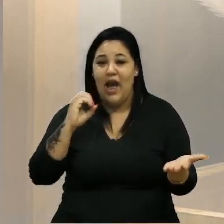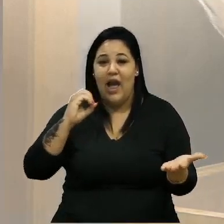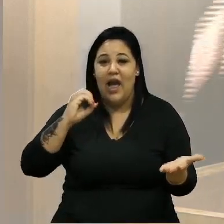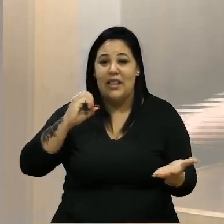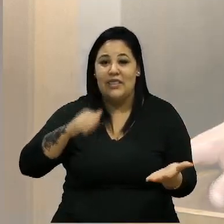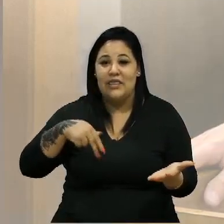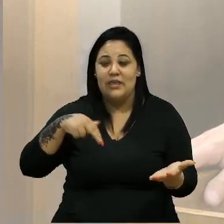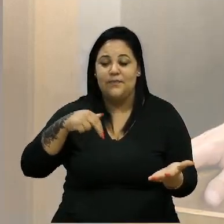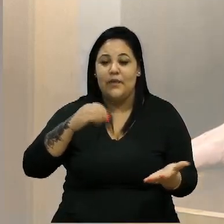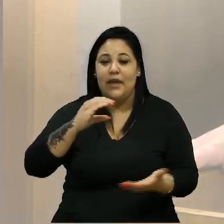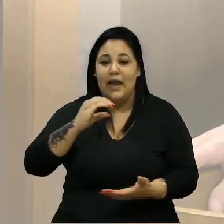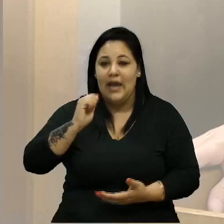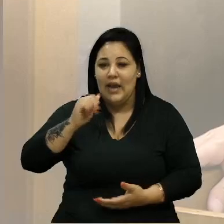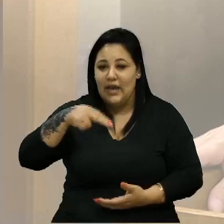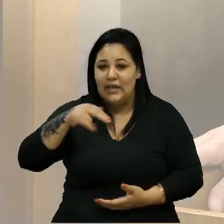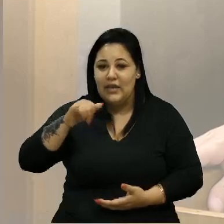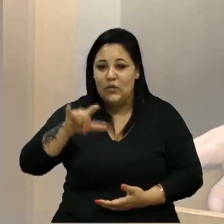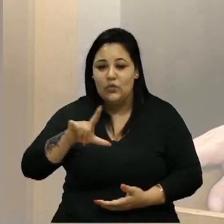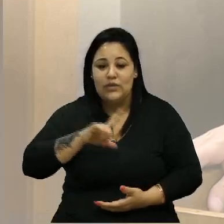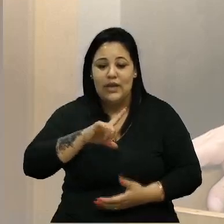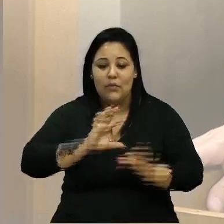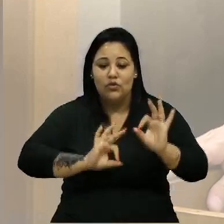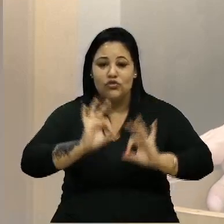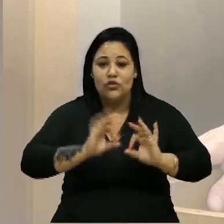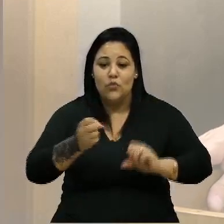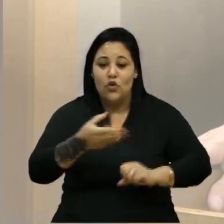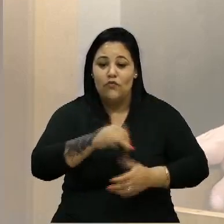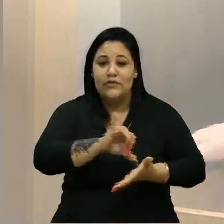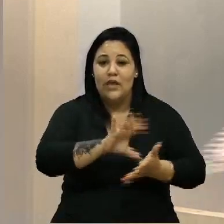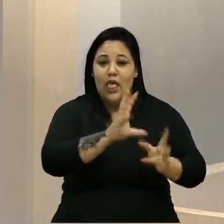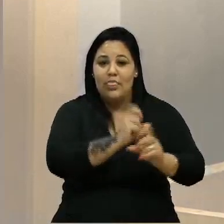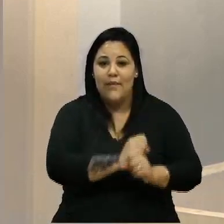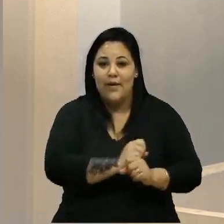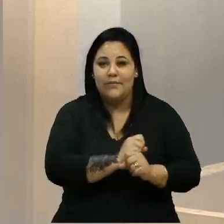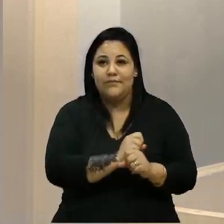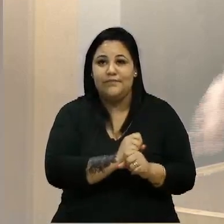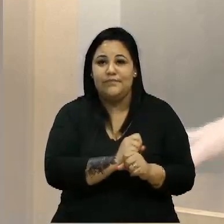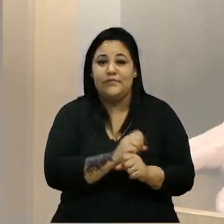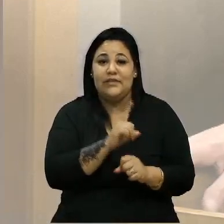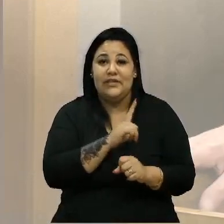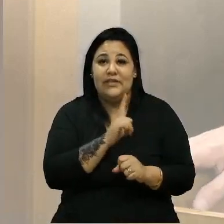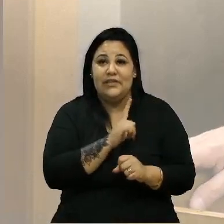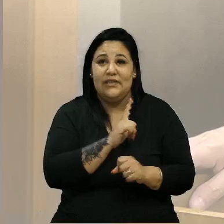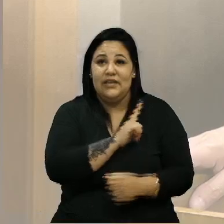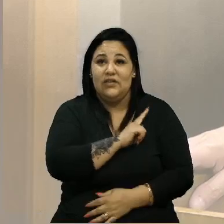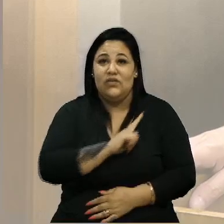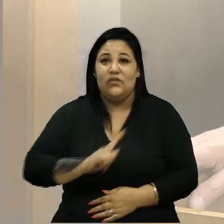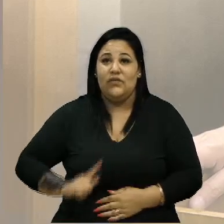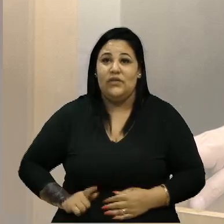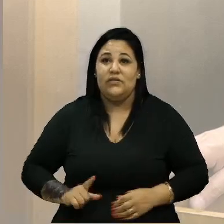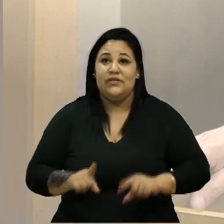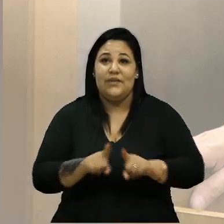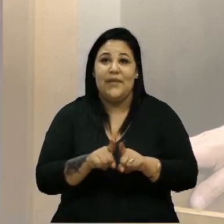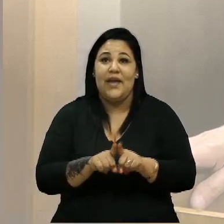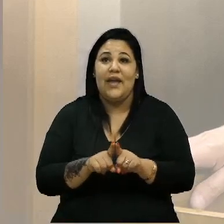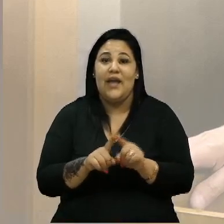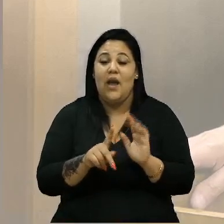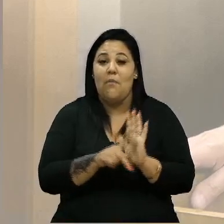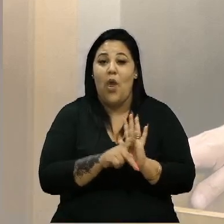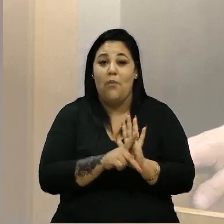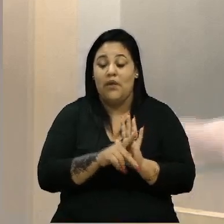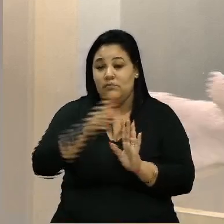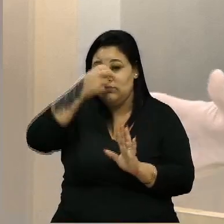projetos para um novo canil municipal, novo centro animal, existem convênios com a própria